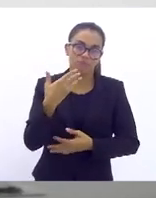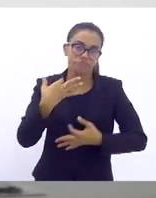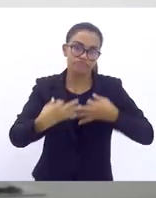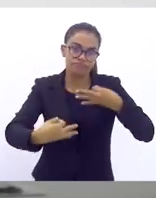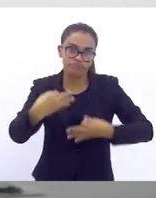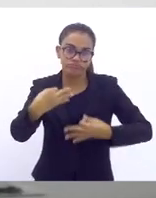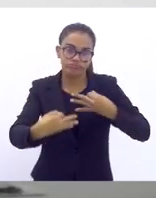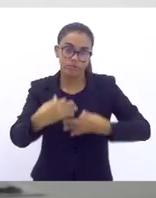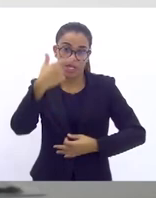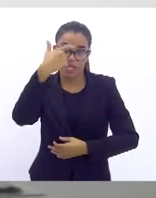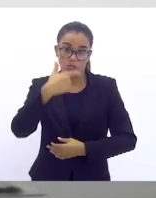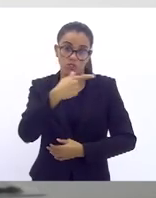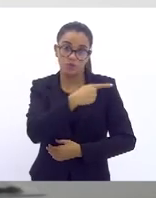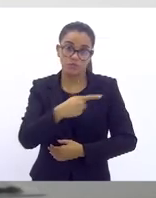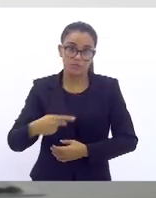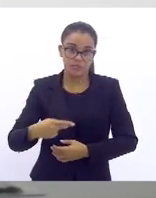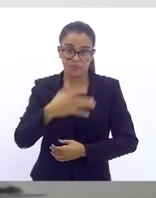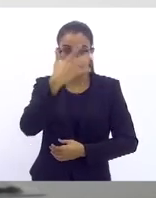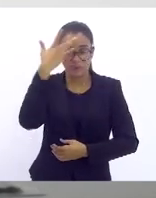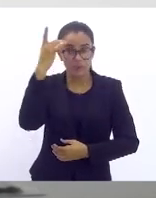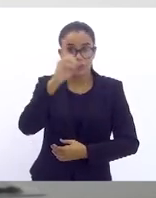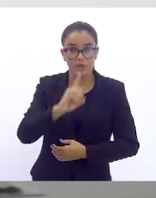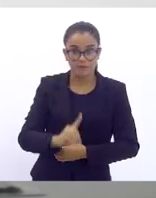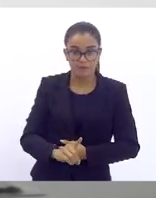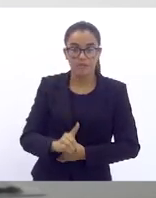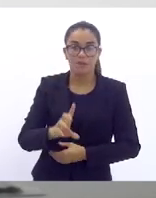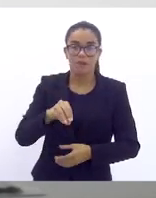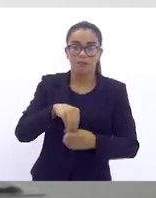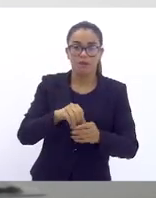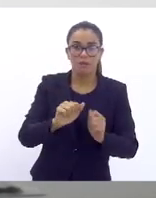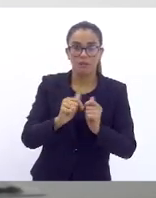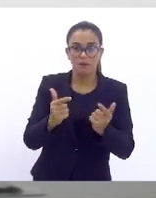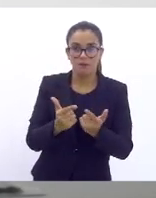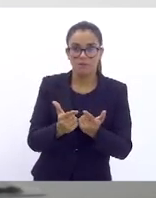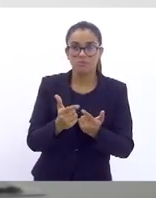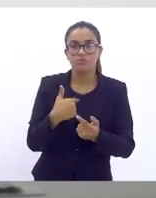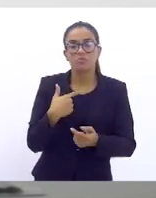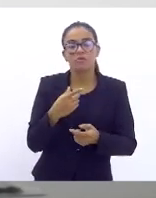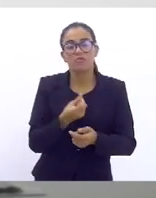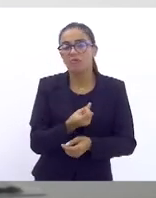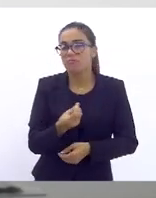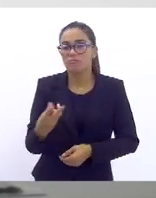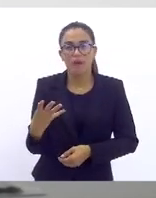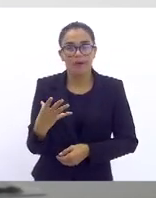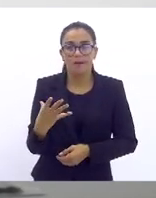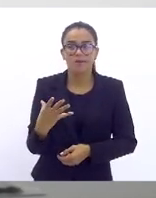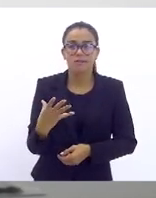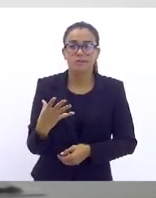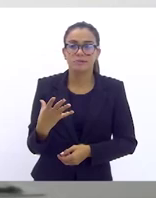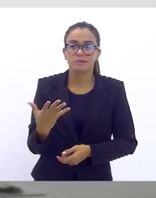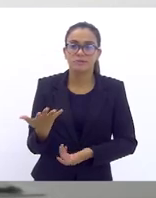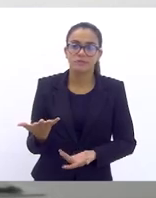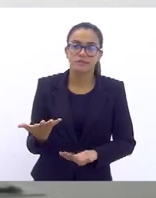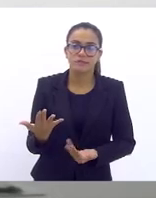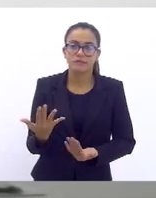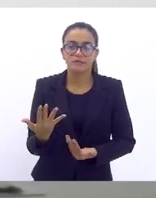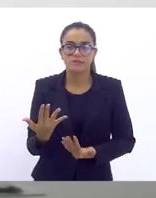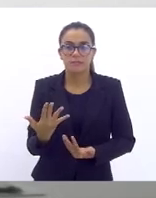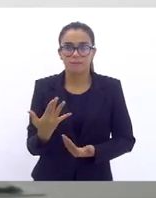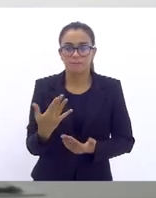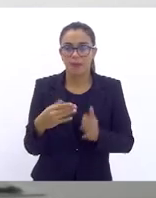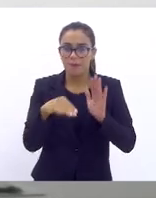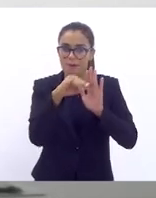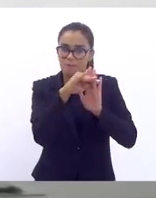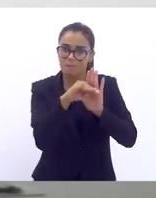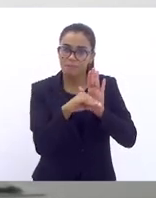eu sou presidente da Comissão da pessoa com deficiência na alérgica e eu tenho e Tenho recebido muito na